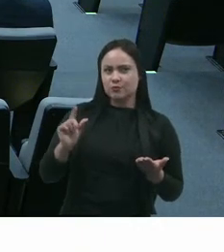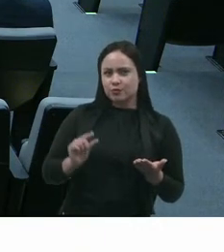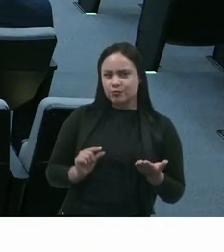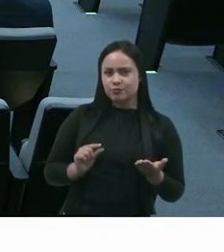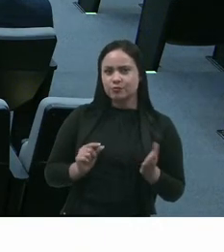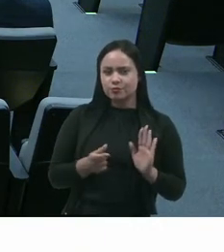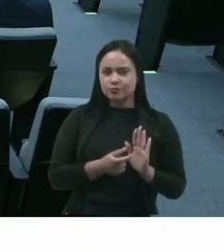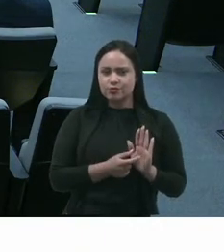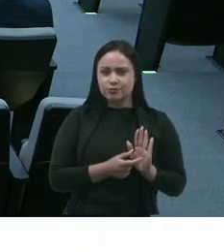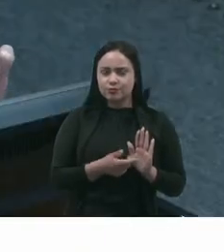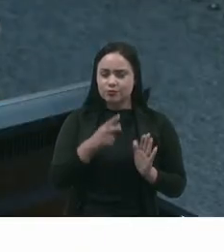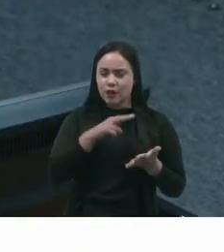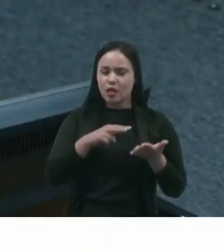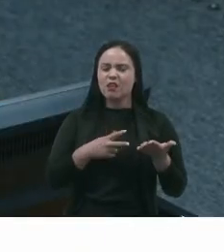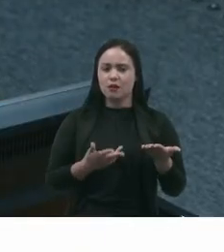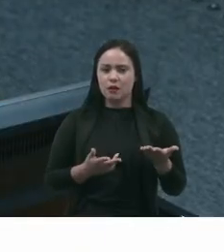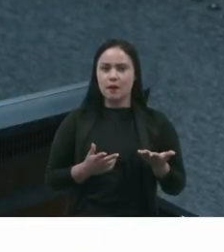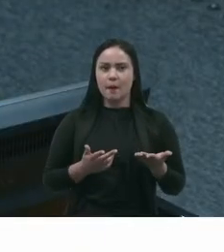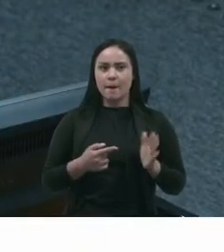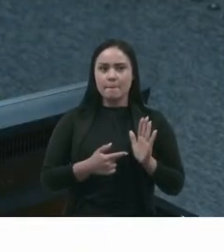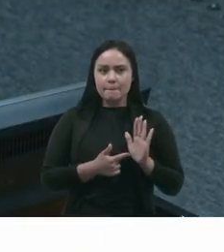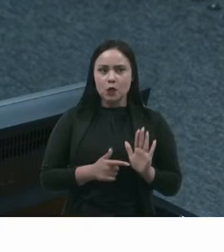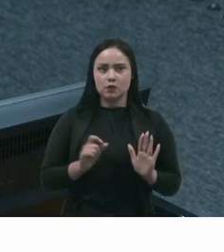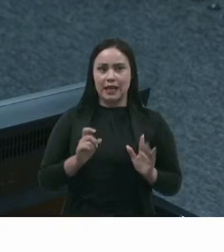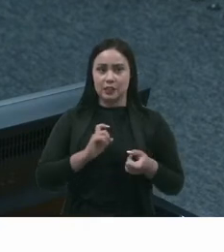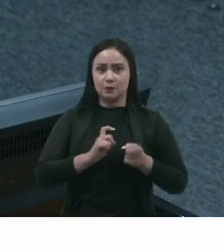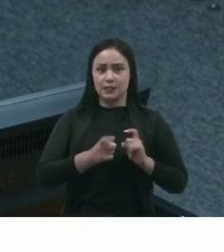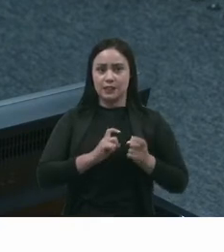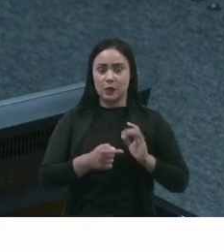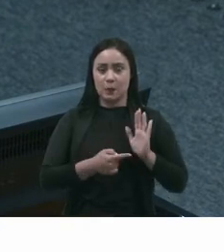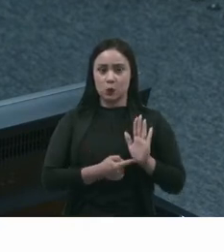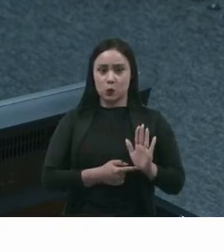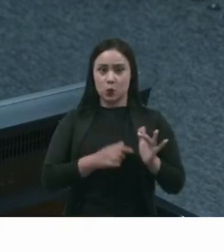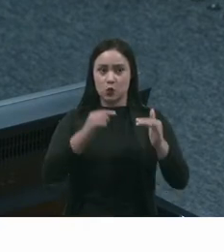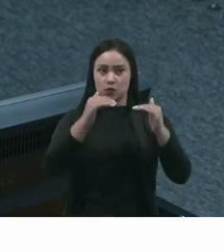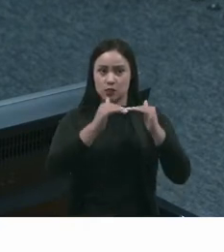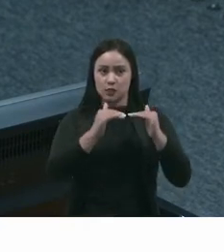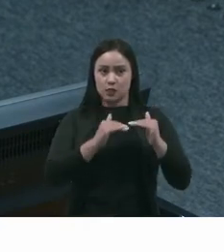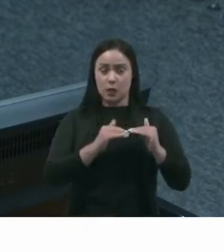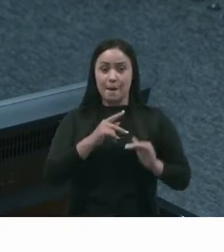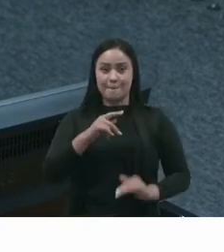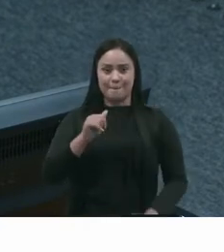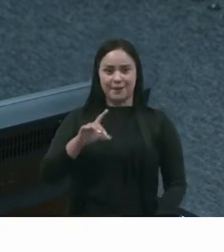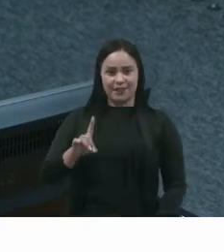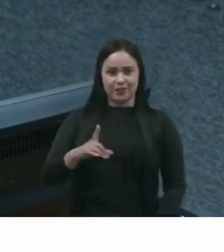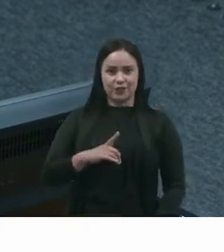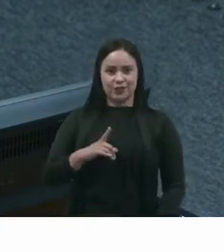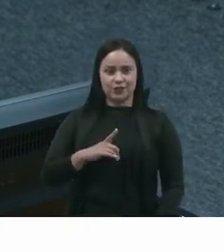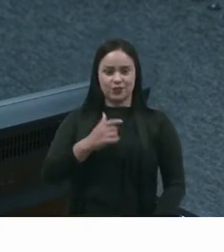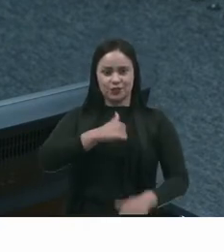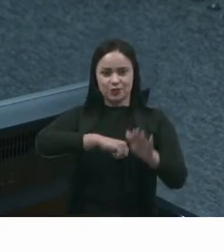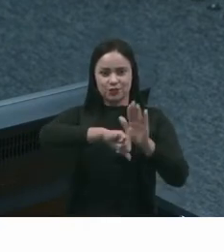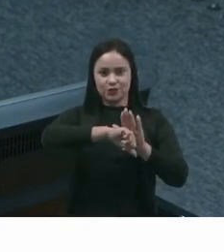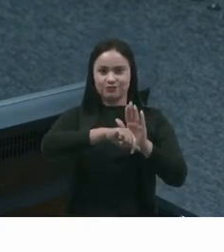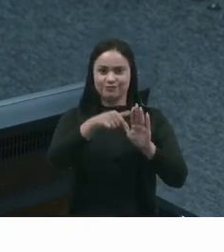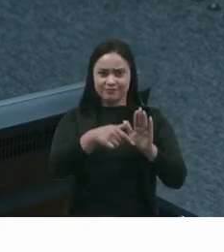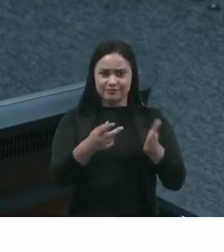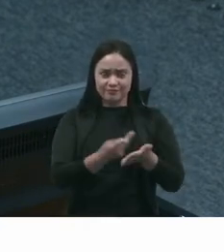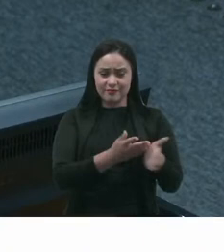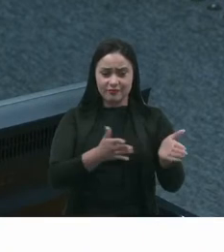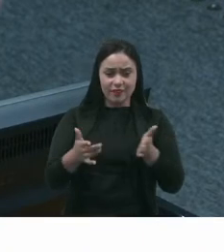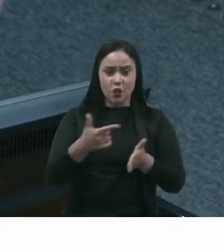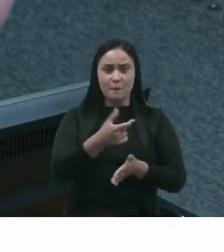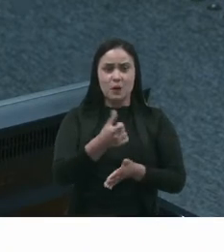parágrafo que eu leria aqui. Ele mostra que a administração mostrou-se inerte na conclusão do PAD, já que as infrações apuradas ocorreram no período